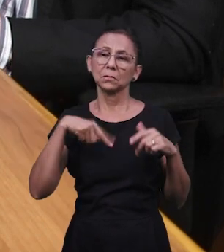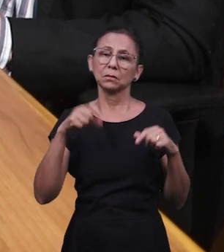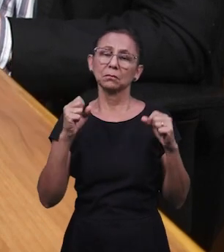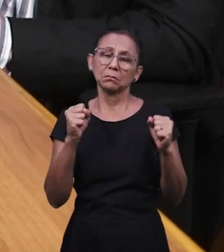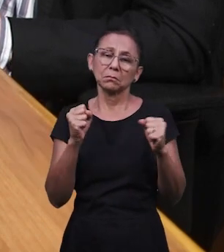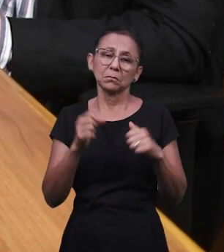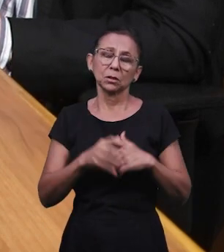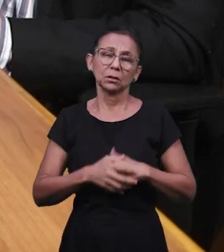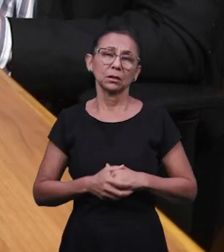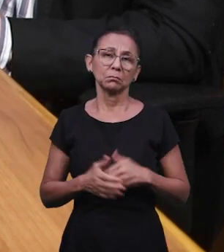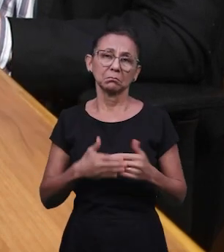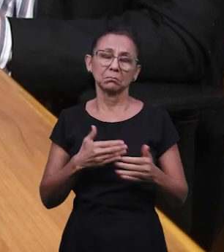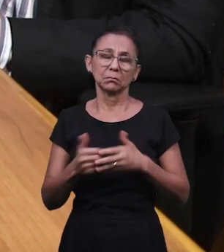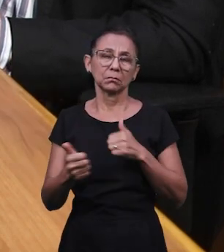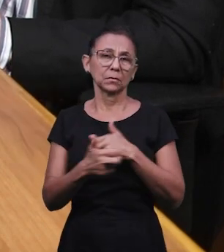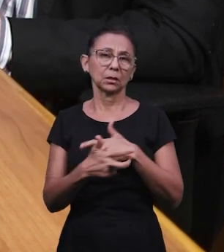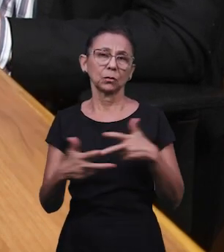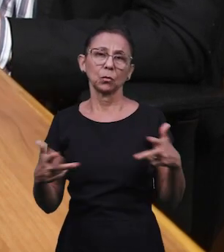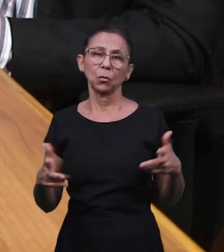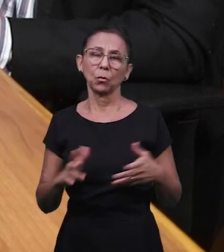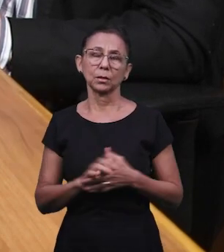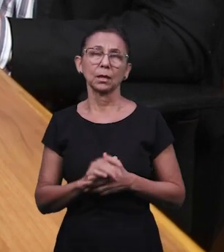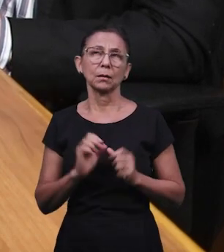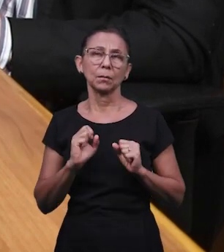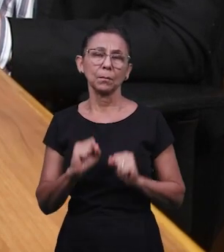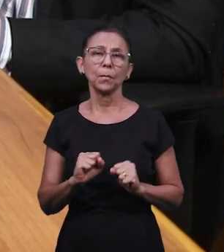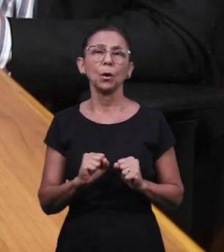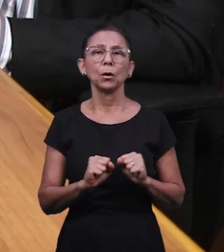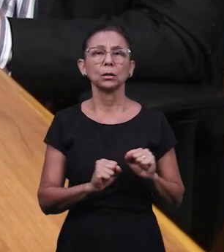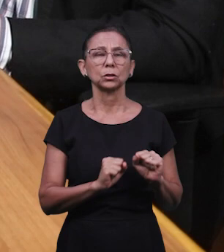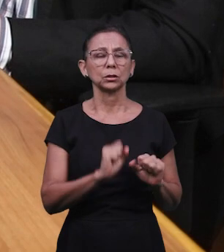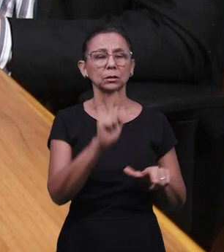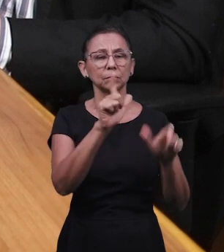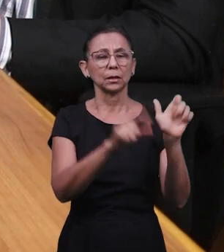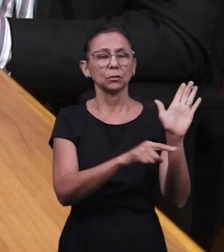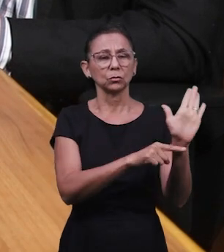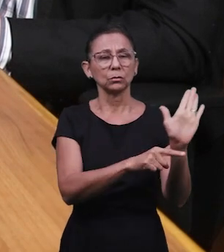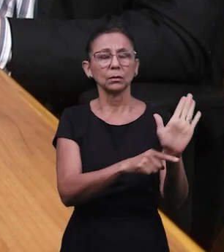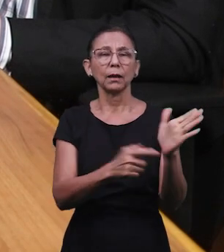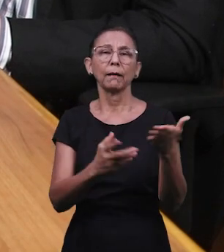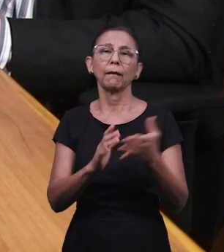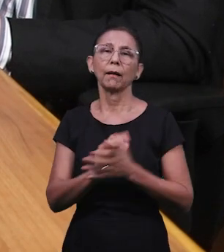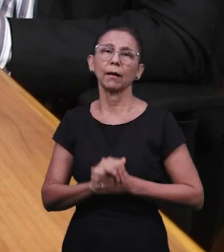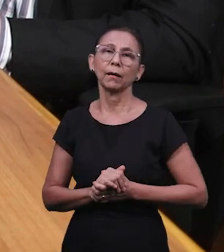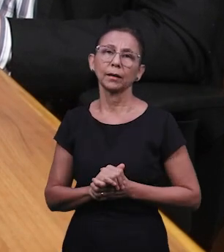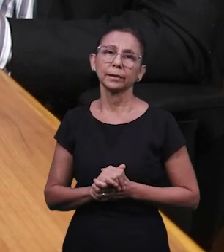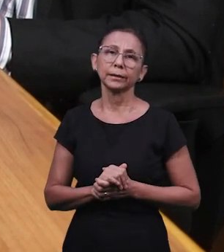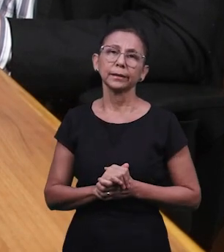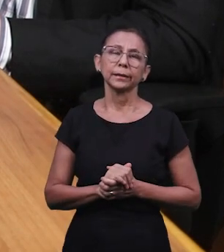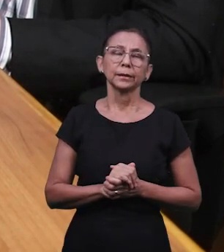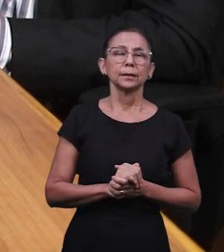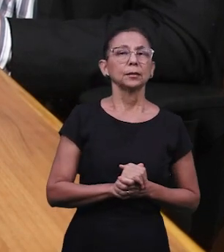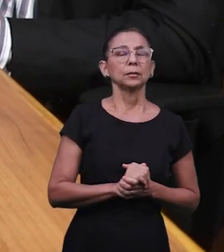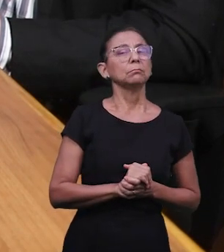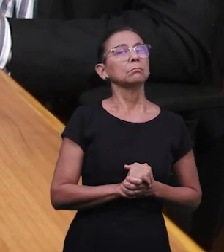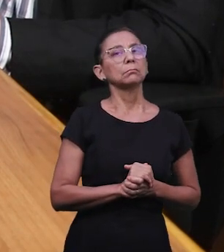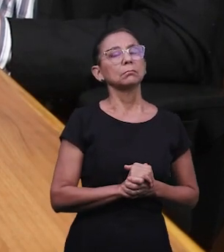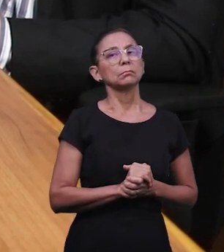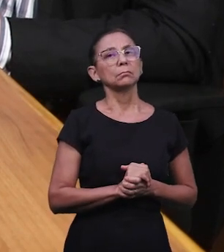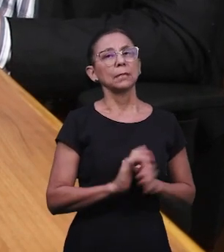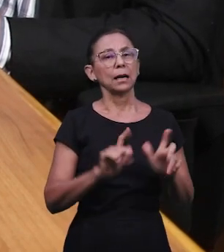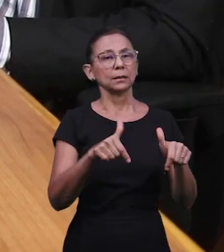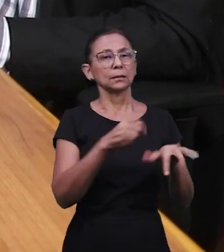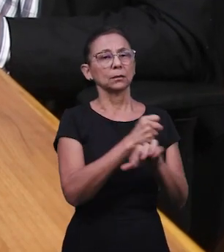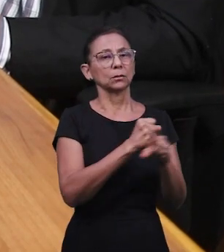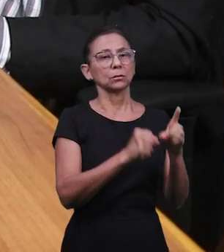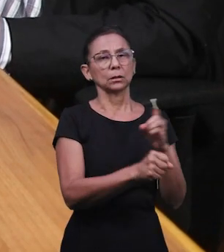qualquer coisa. Ninguém está proibido de fazer caridade, boas obras, obras sociais.